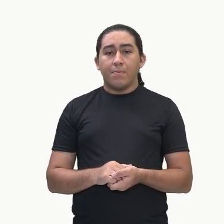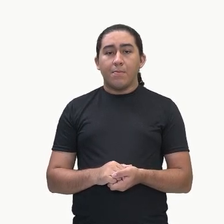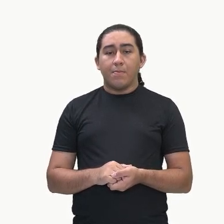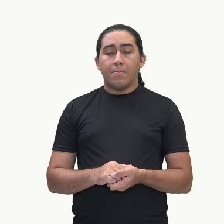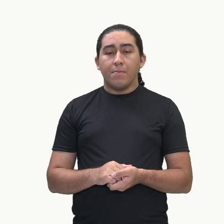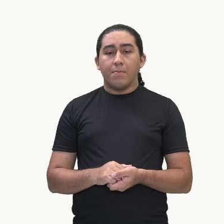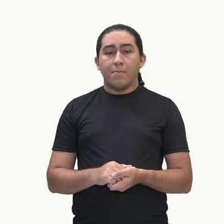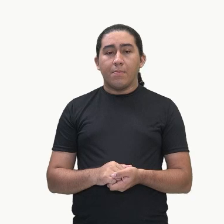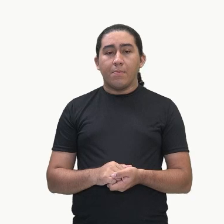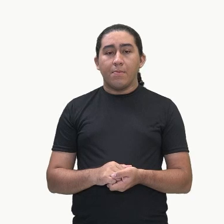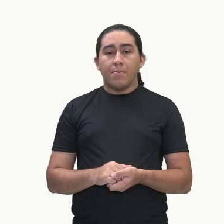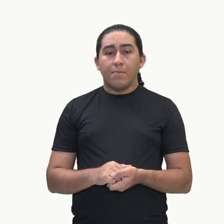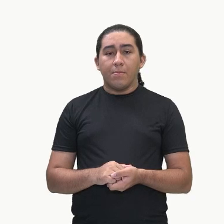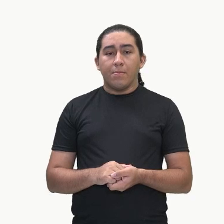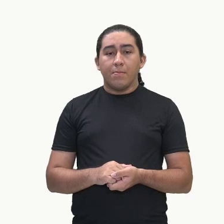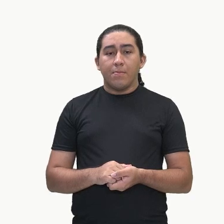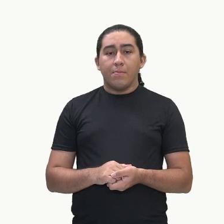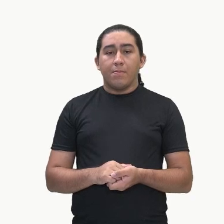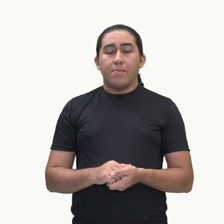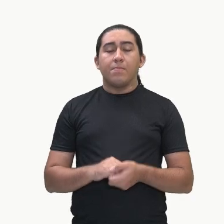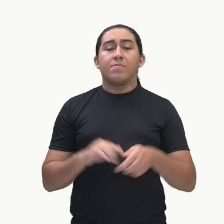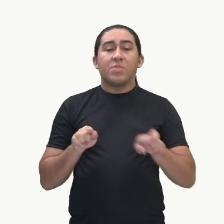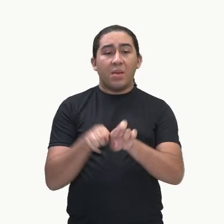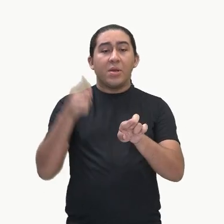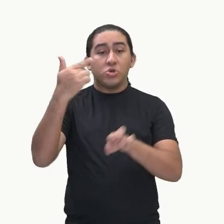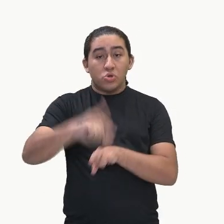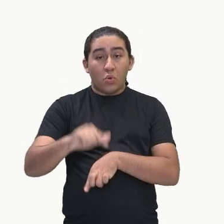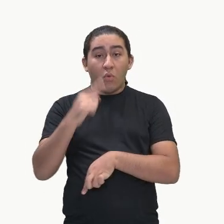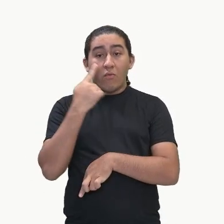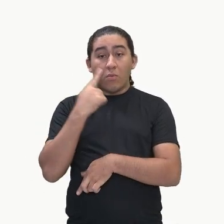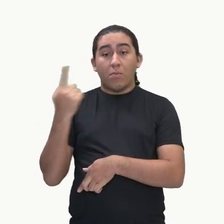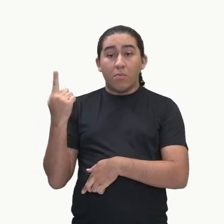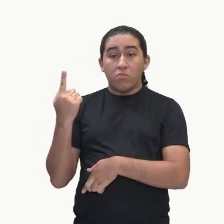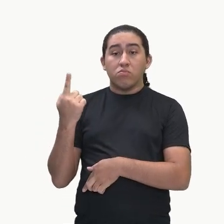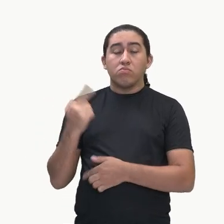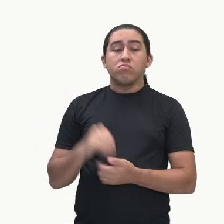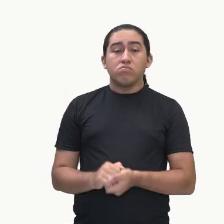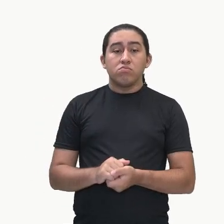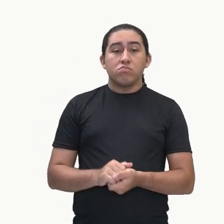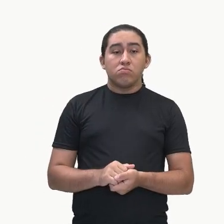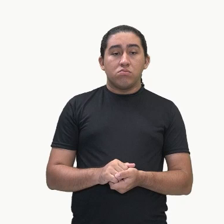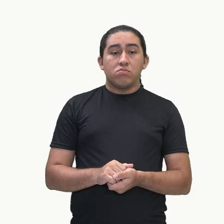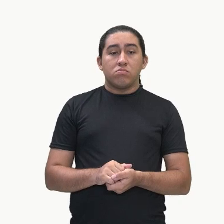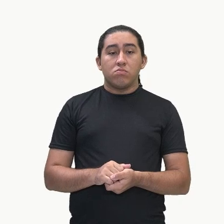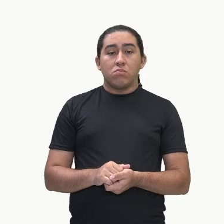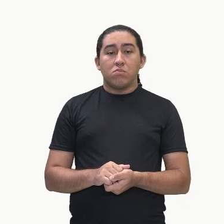Aí coloque o copo em um lugar iluminado de novo. Não deixe.